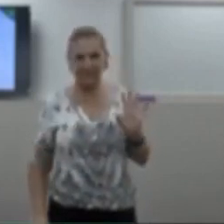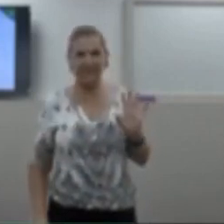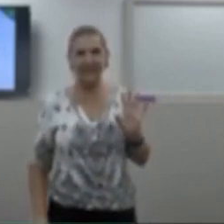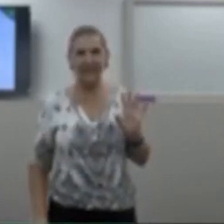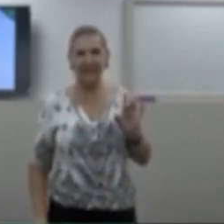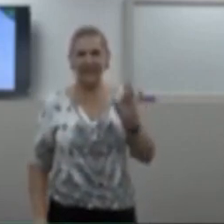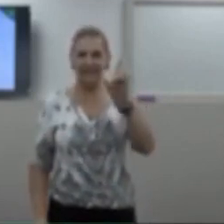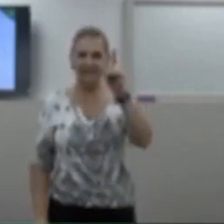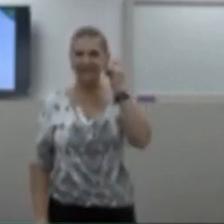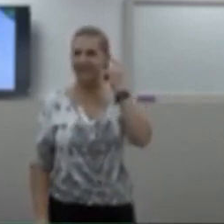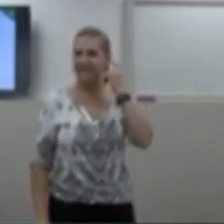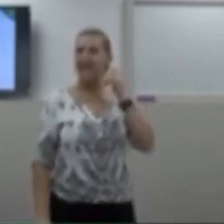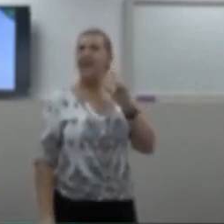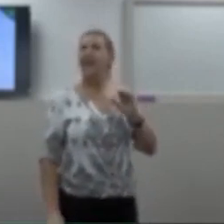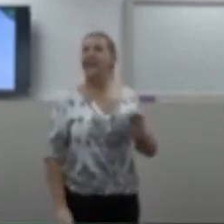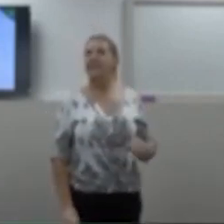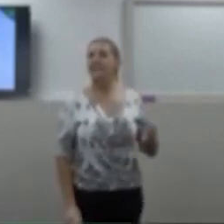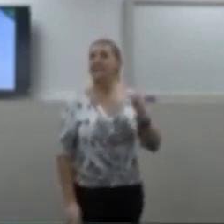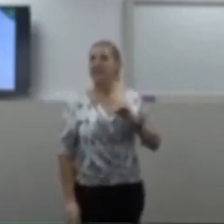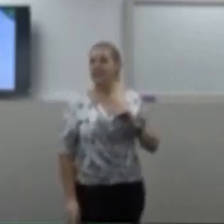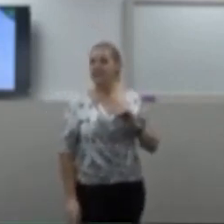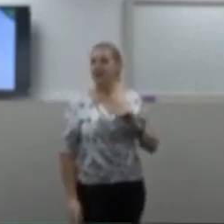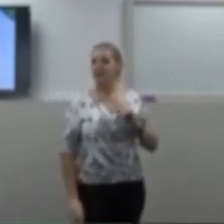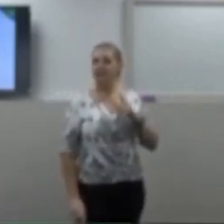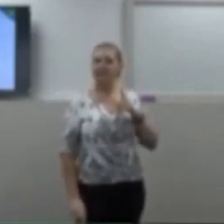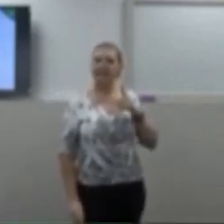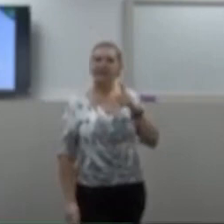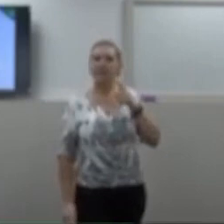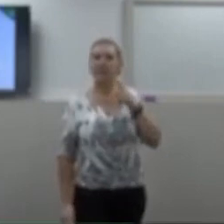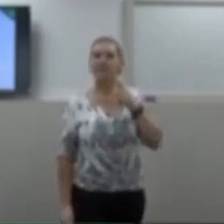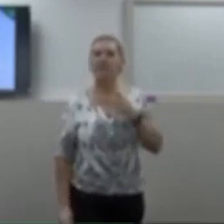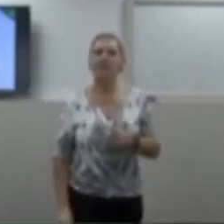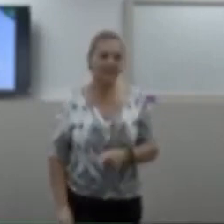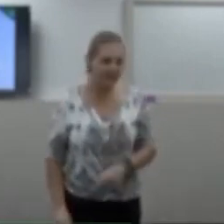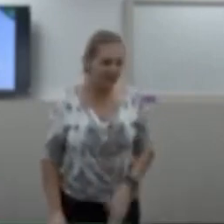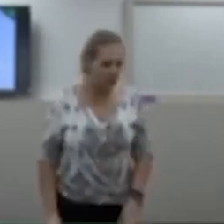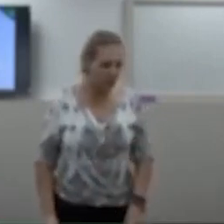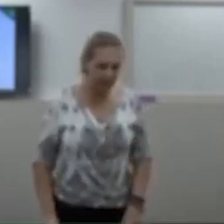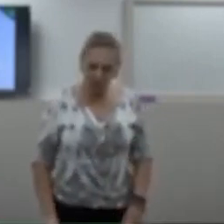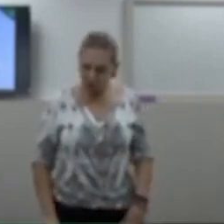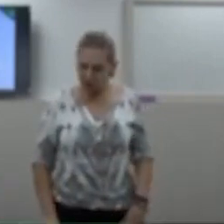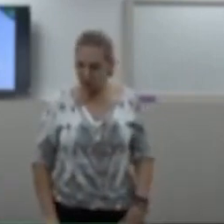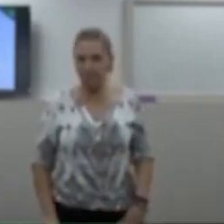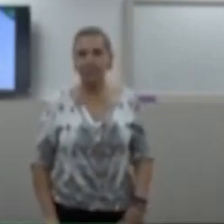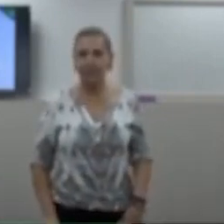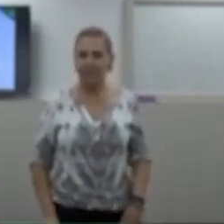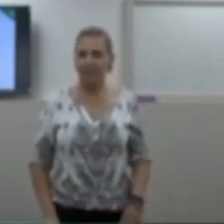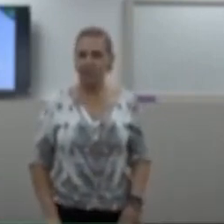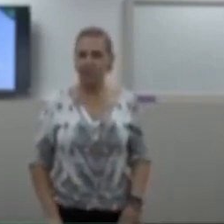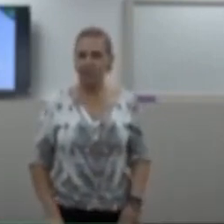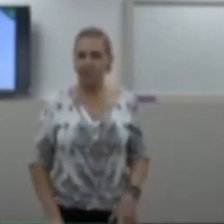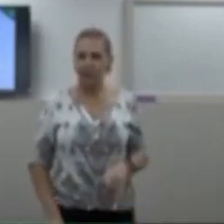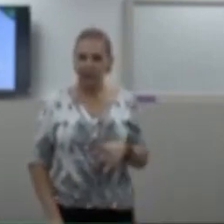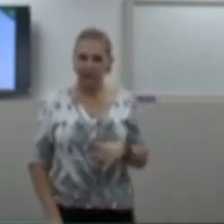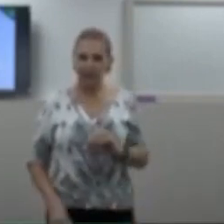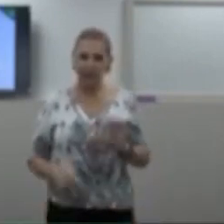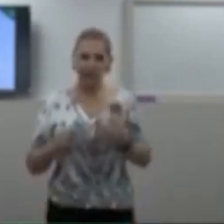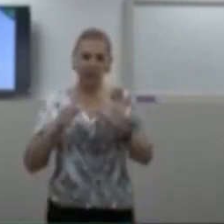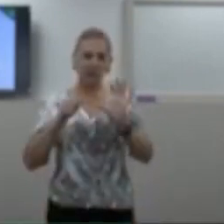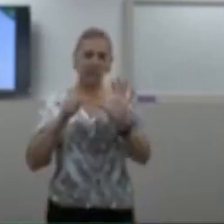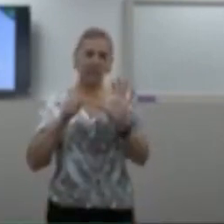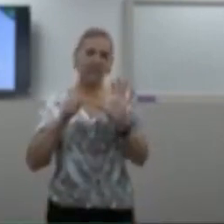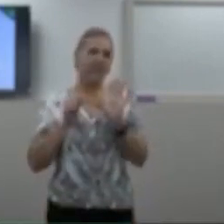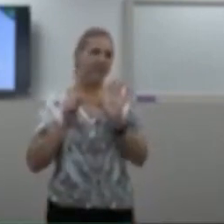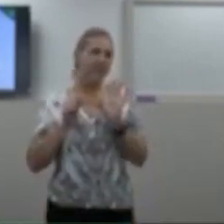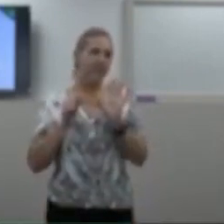as 10. Tá aqui, ó. Fizemos na aula passada, conversamos bastante sobre artigo. Lembra disso?